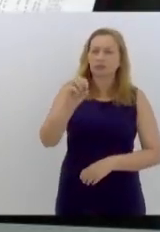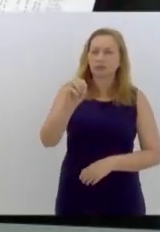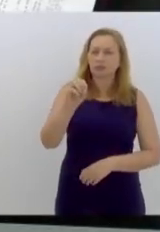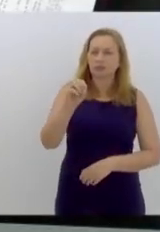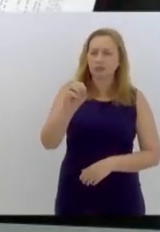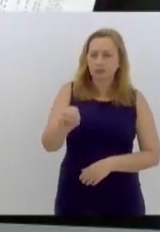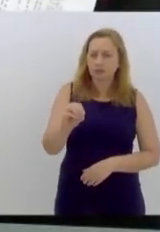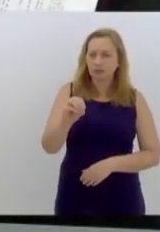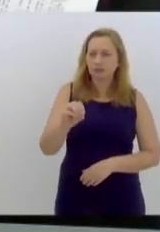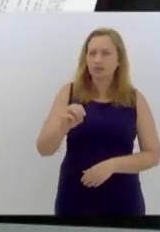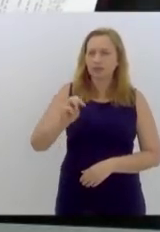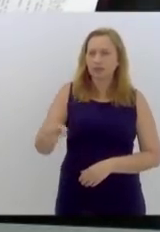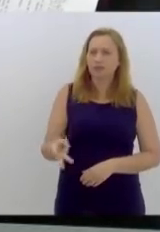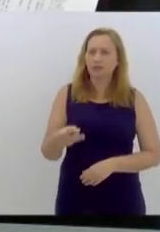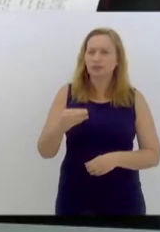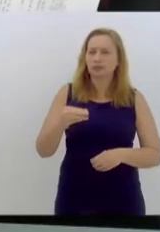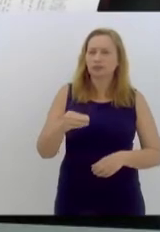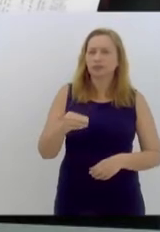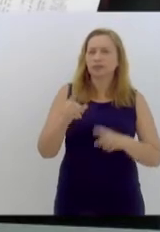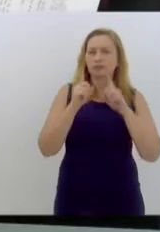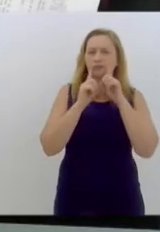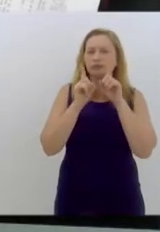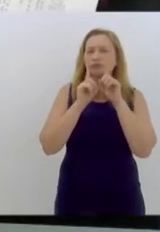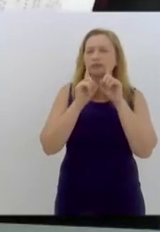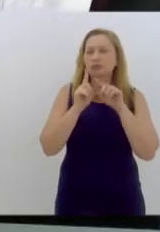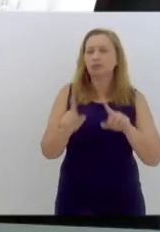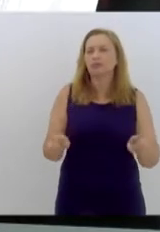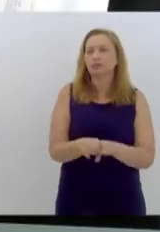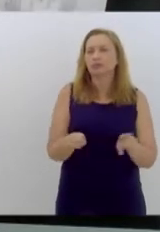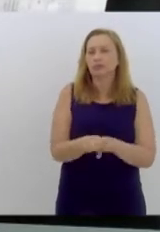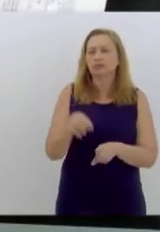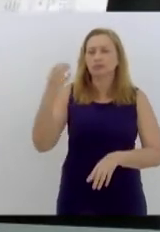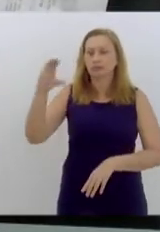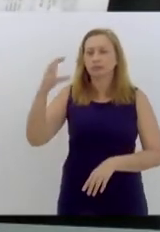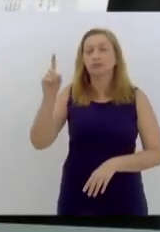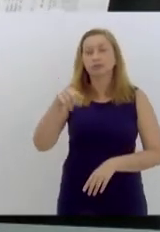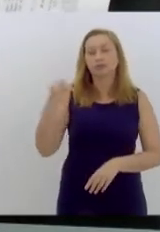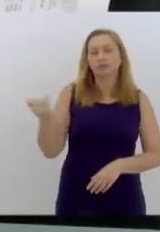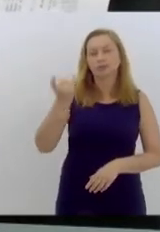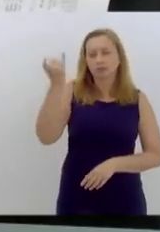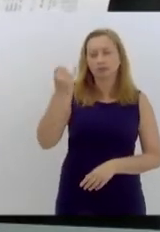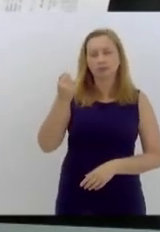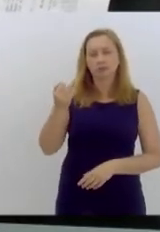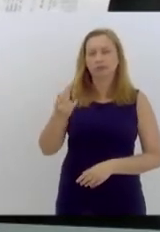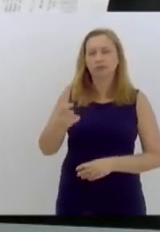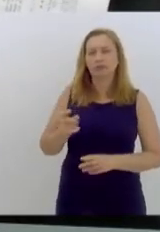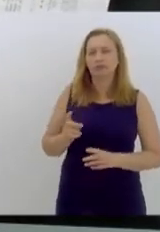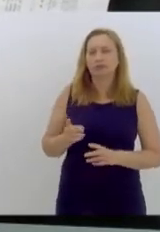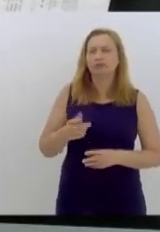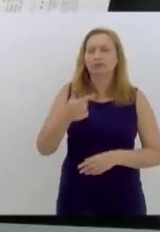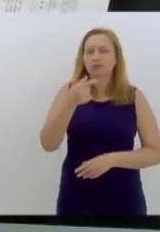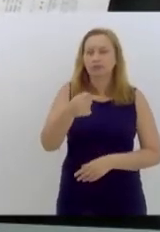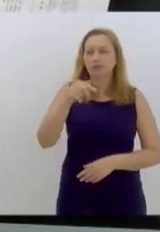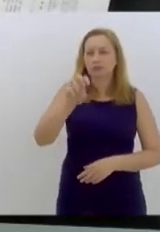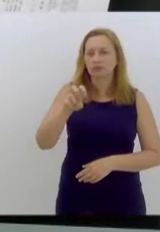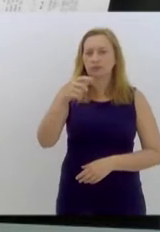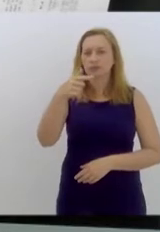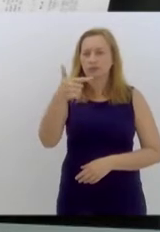para Maricá quanto para Niterói. Então, é importante a gente manter